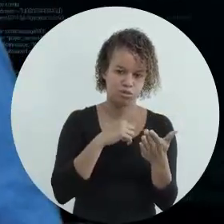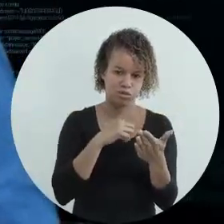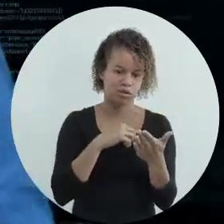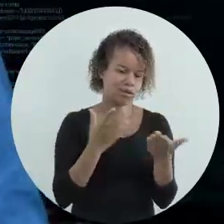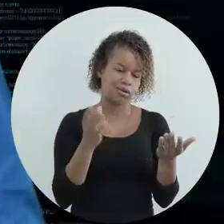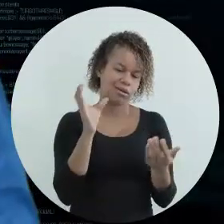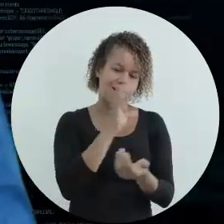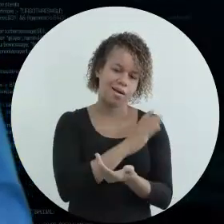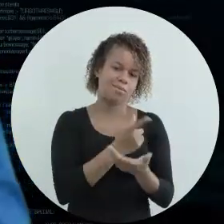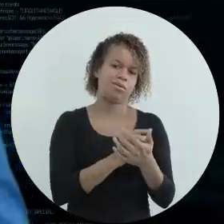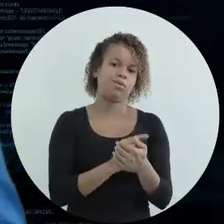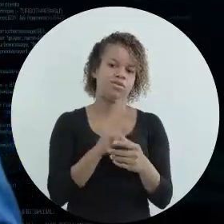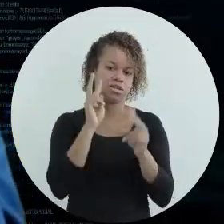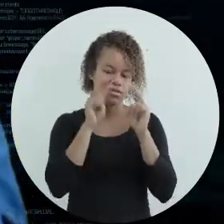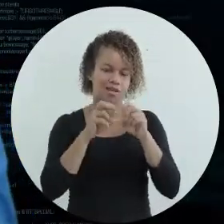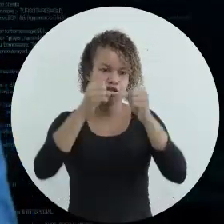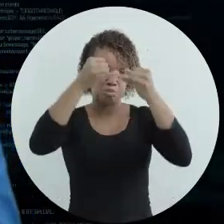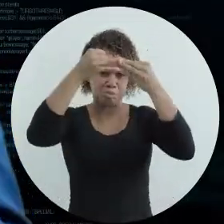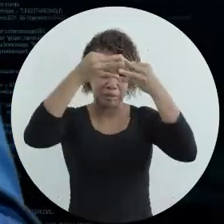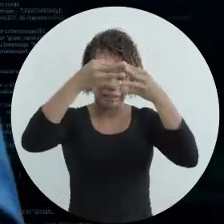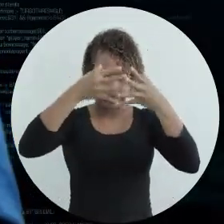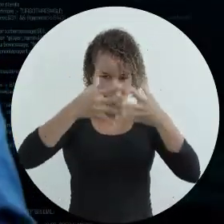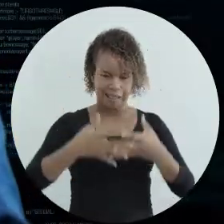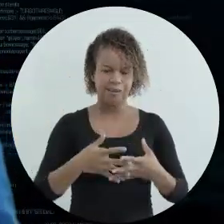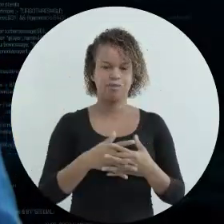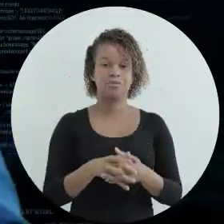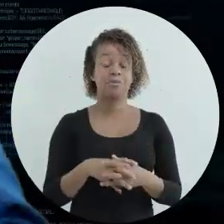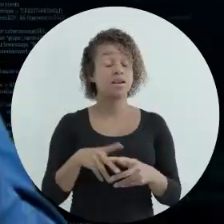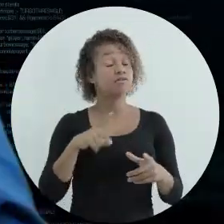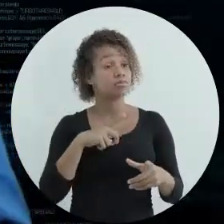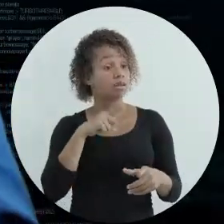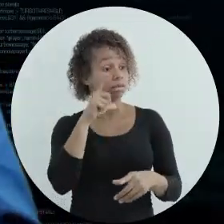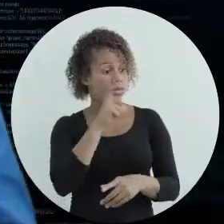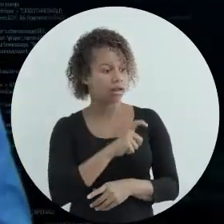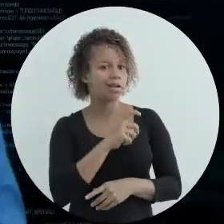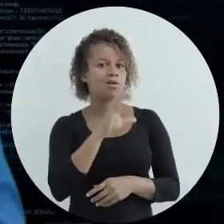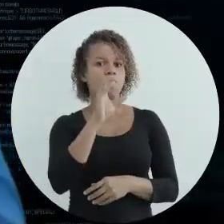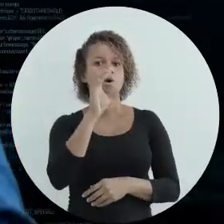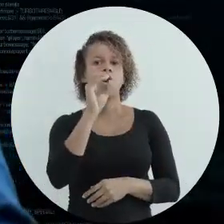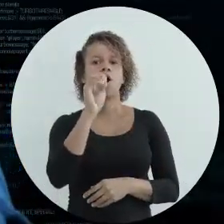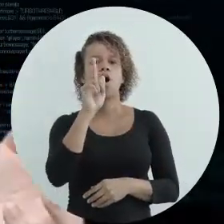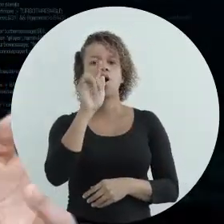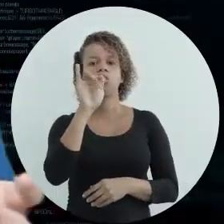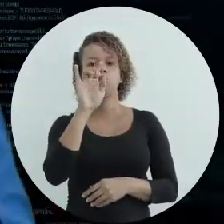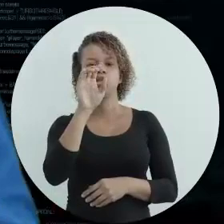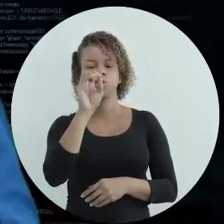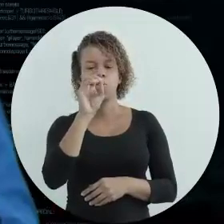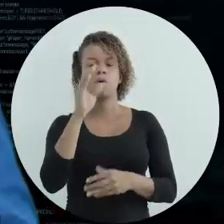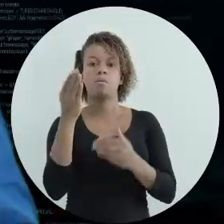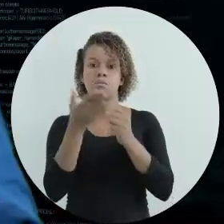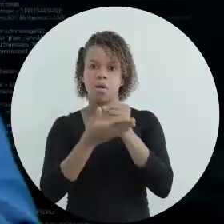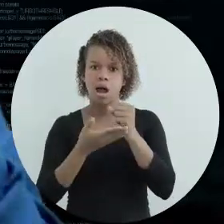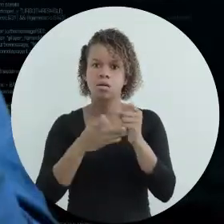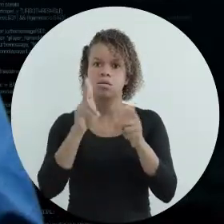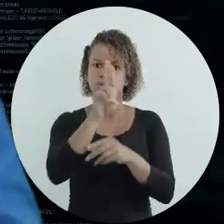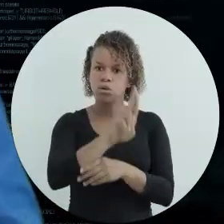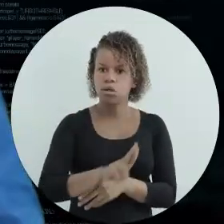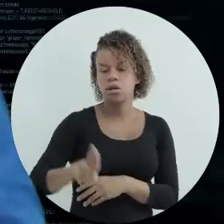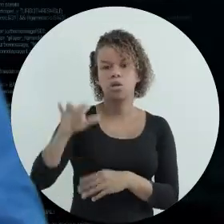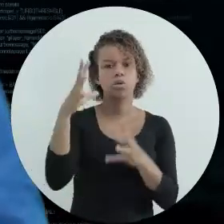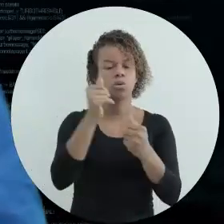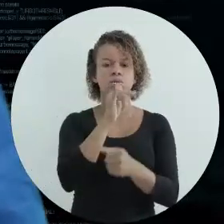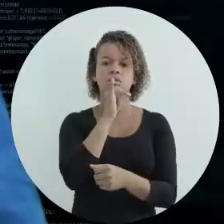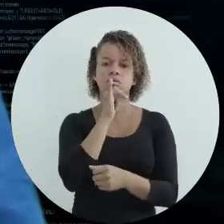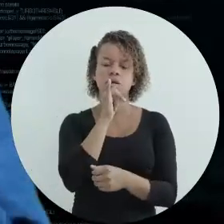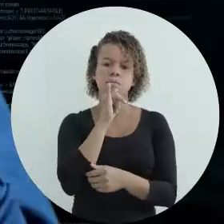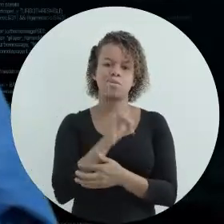explicando muito mais coisa, você tem um código base, que é o código utilizado em todos os exemplos. Então copie